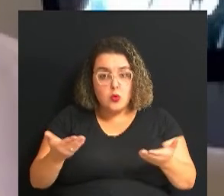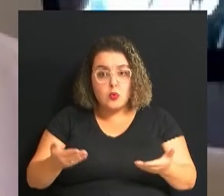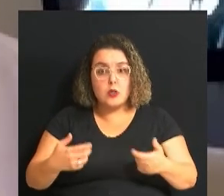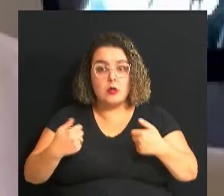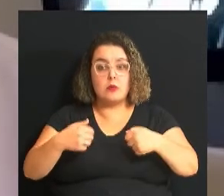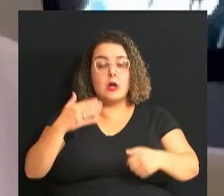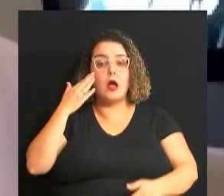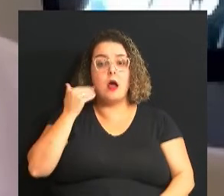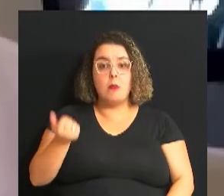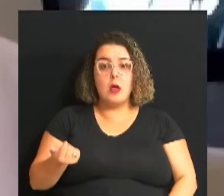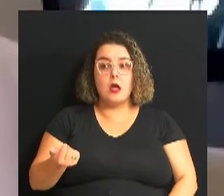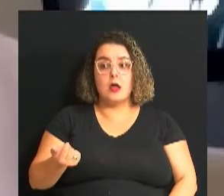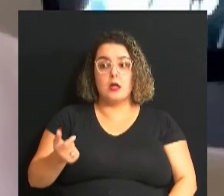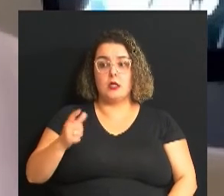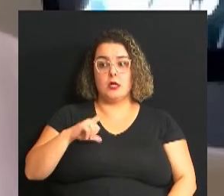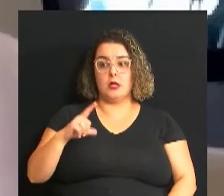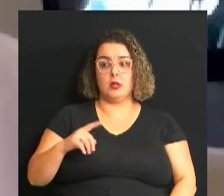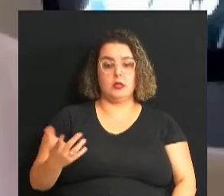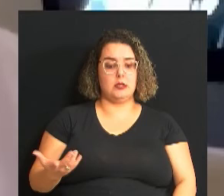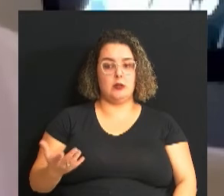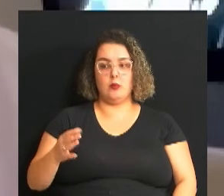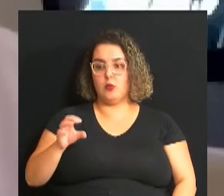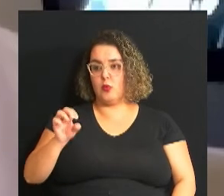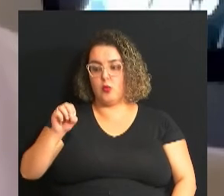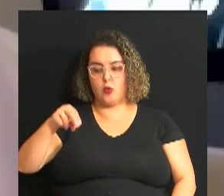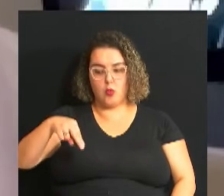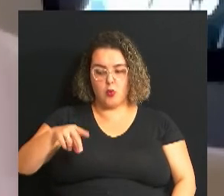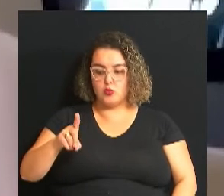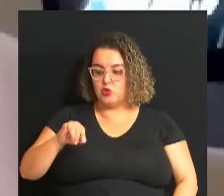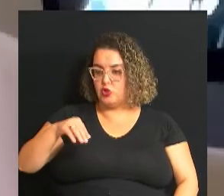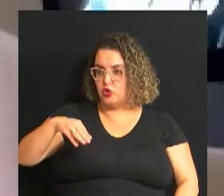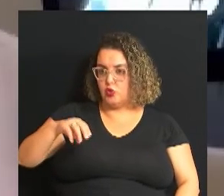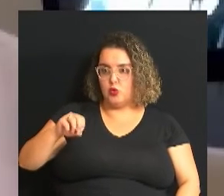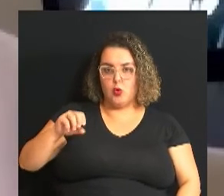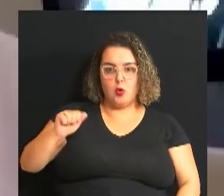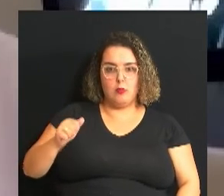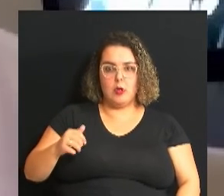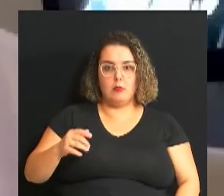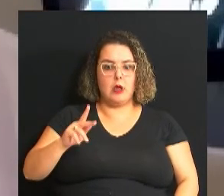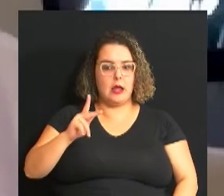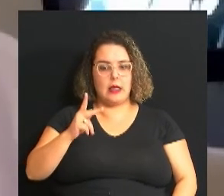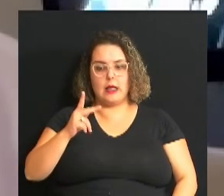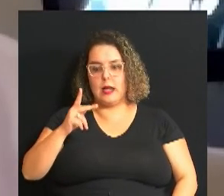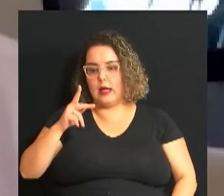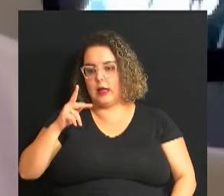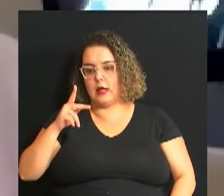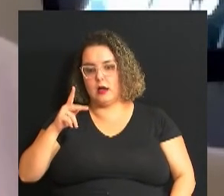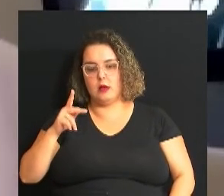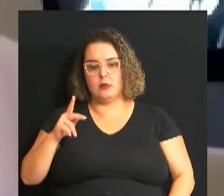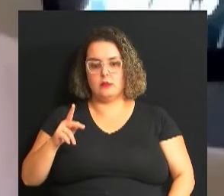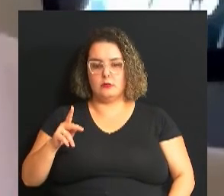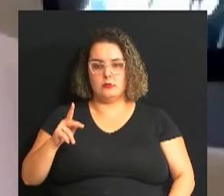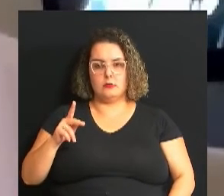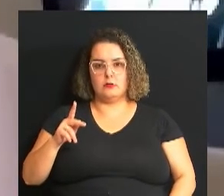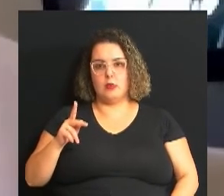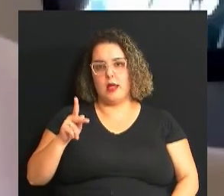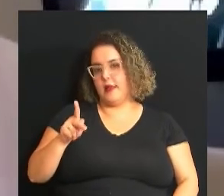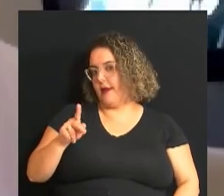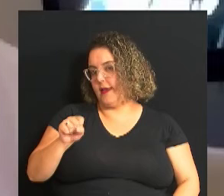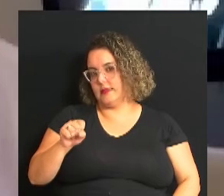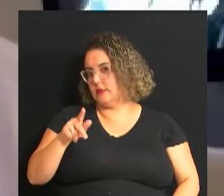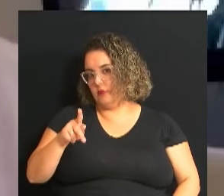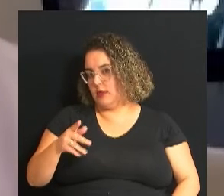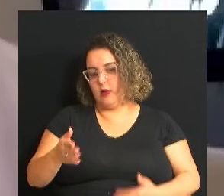tem um condiloma, tem uma doença, uma DST qualquer, ela tem que ir ao médico, ela vai tratar, ela tem que fazer a